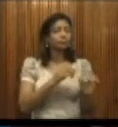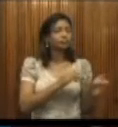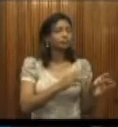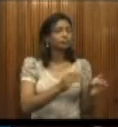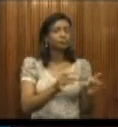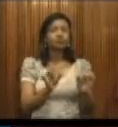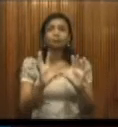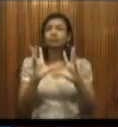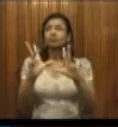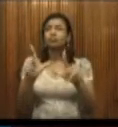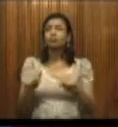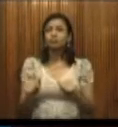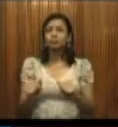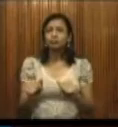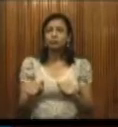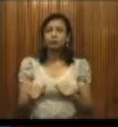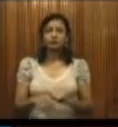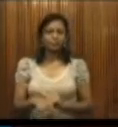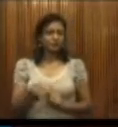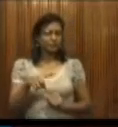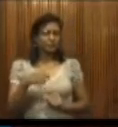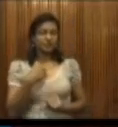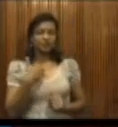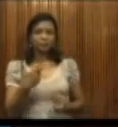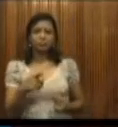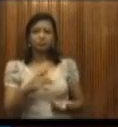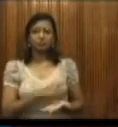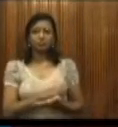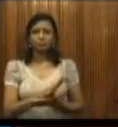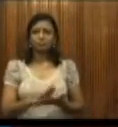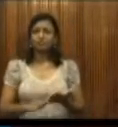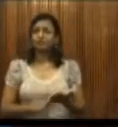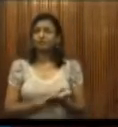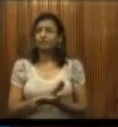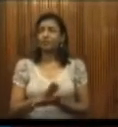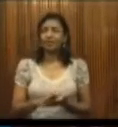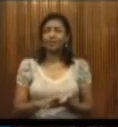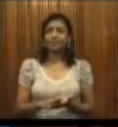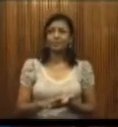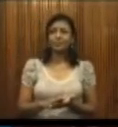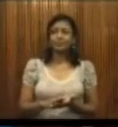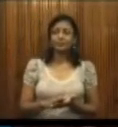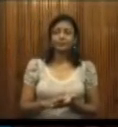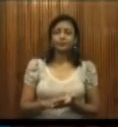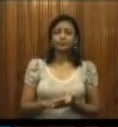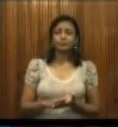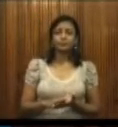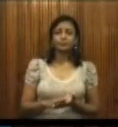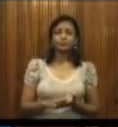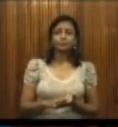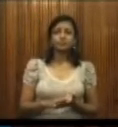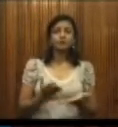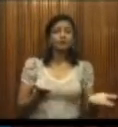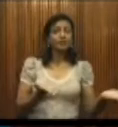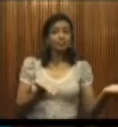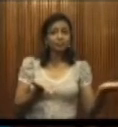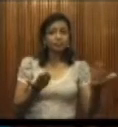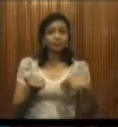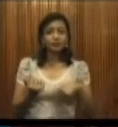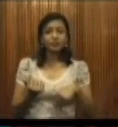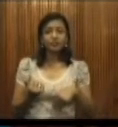tens. E você vai dizer, eu não tenho nada. Mas olha, sabe o que você pode fazer? Vem e